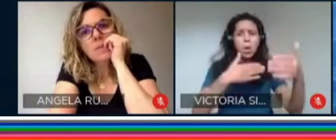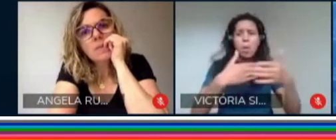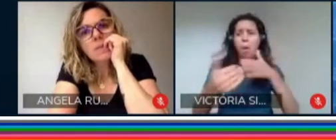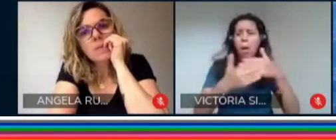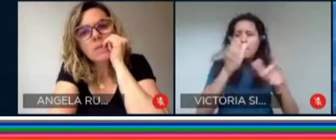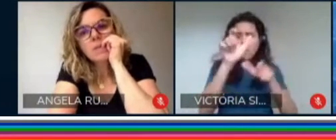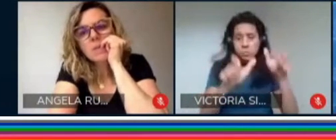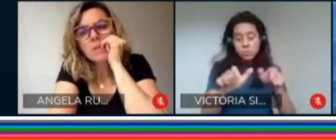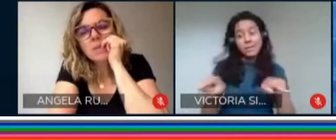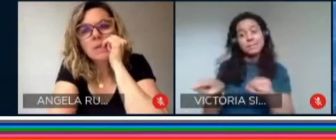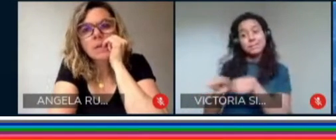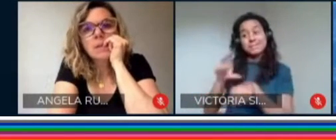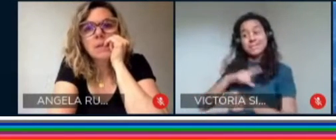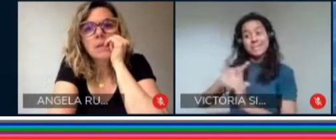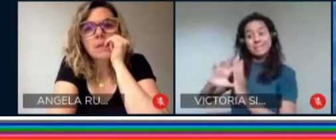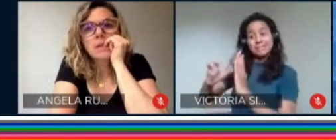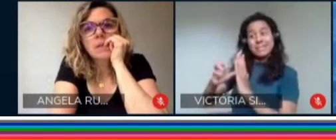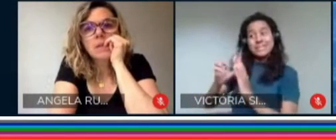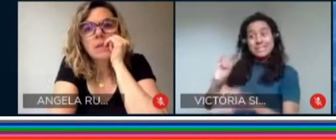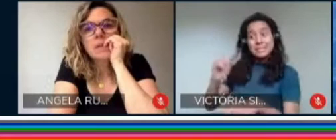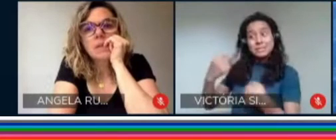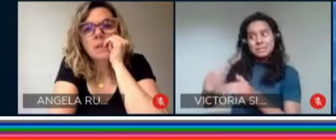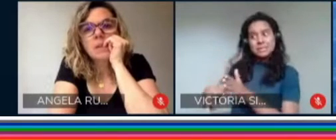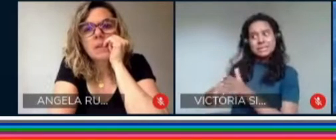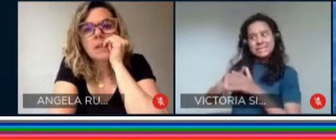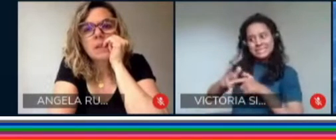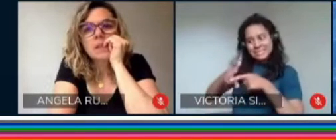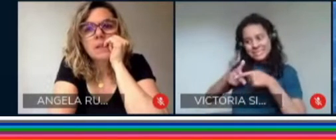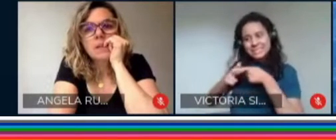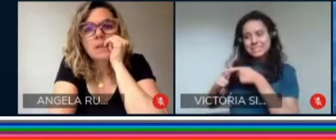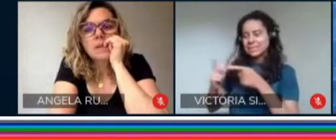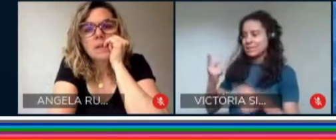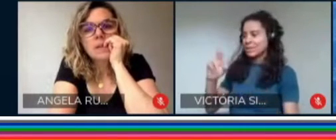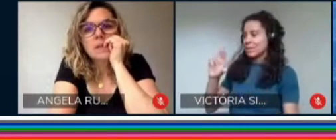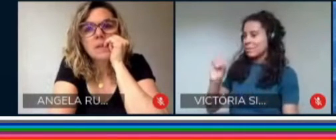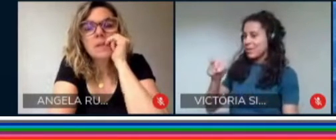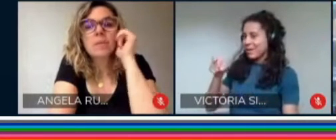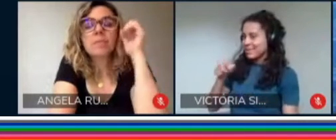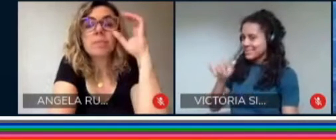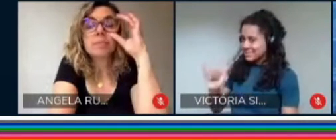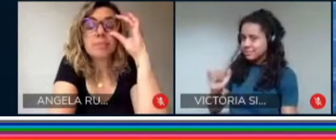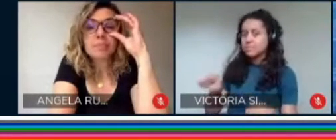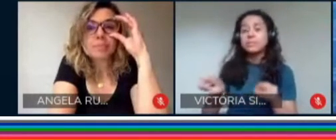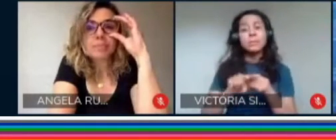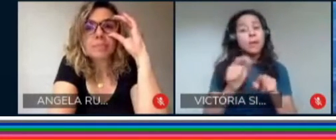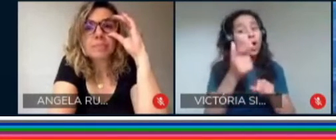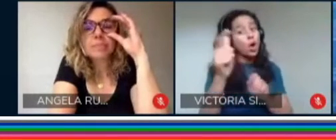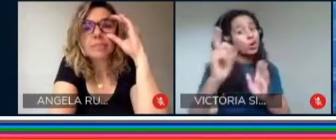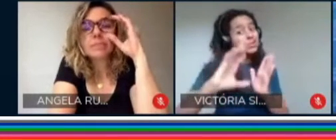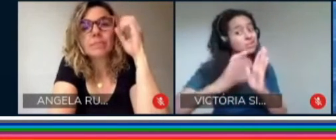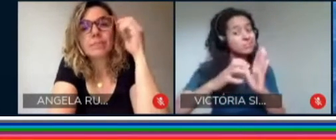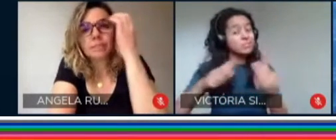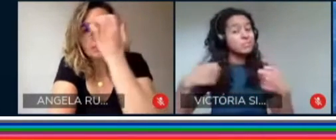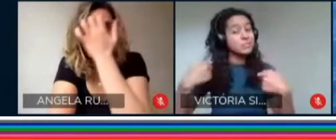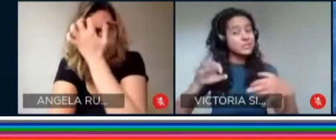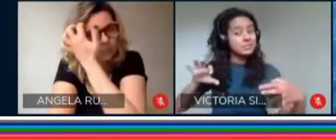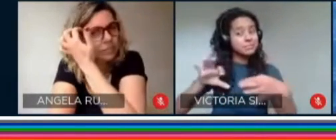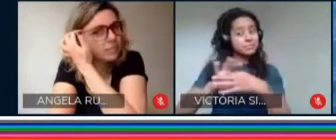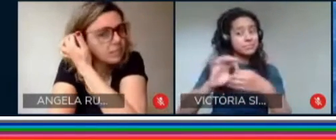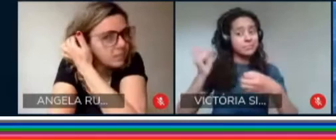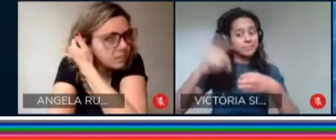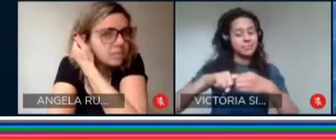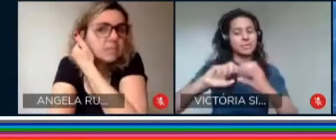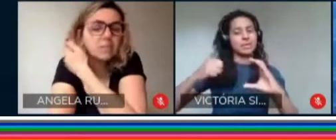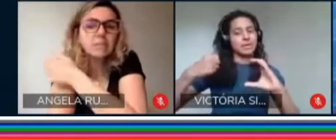proxy, algumas delas permitem acesso pelo portal de periódicos da CAPES, algumas delas disponibilizam o texto